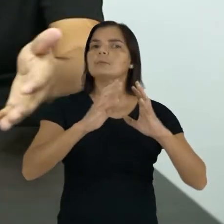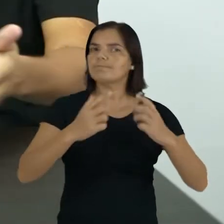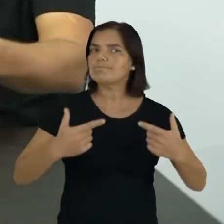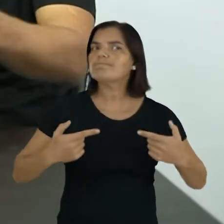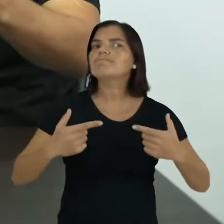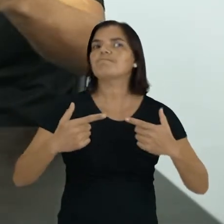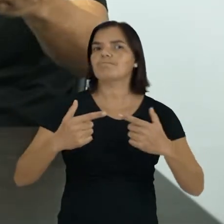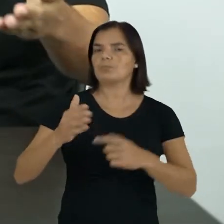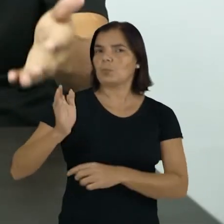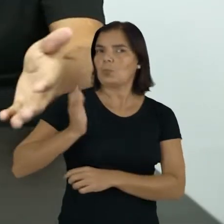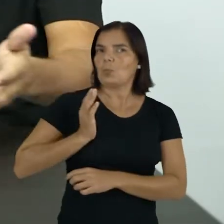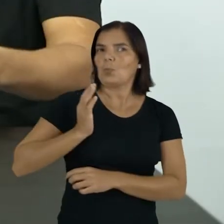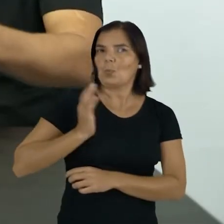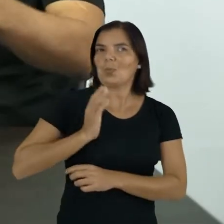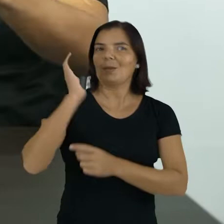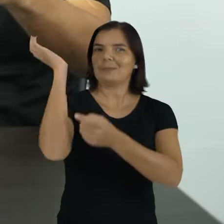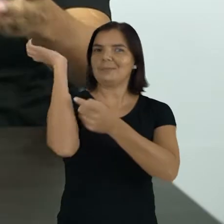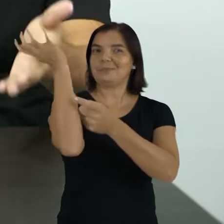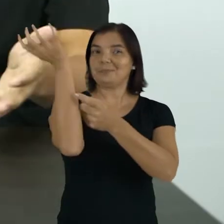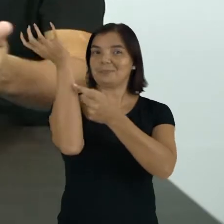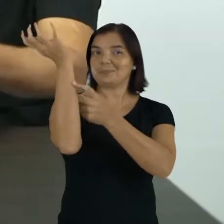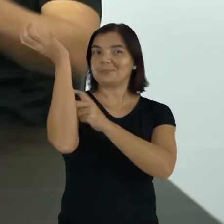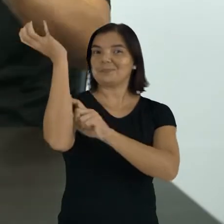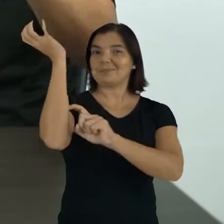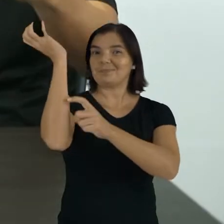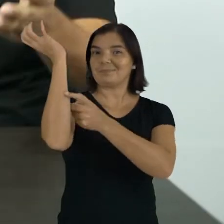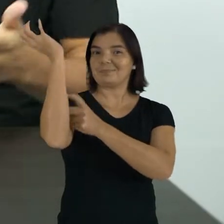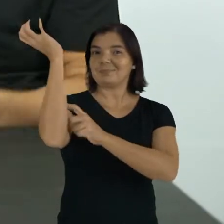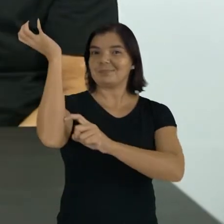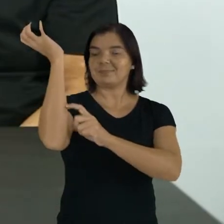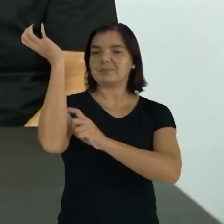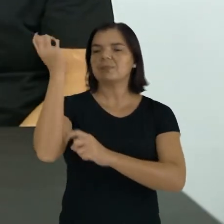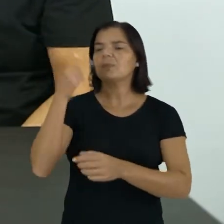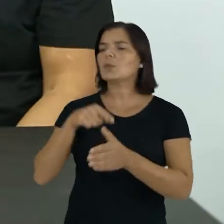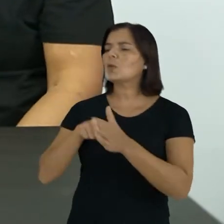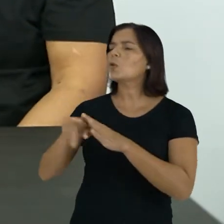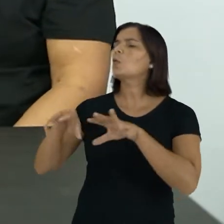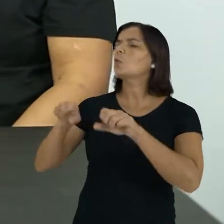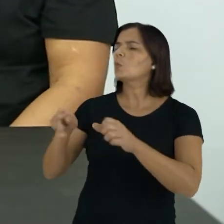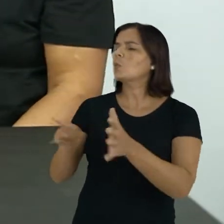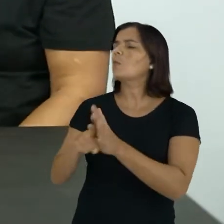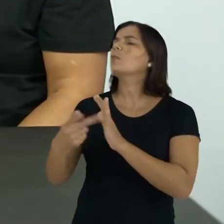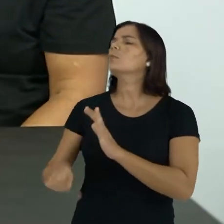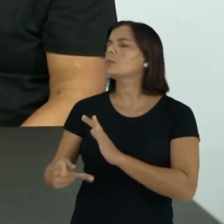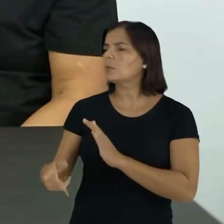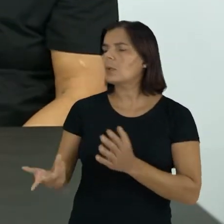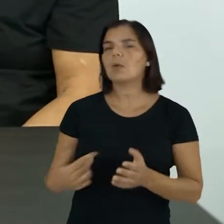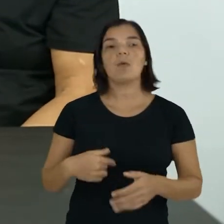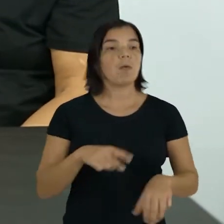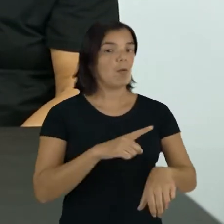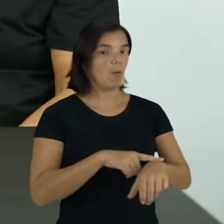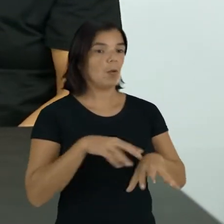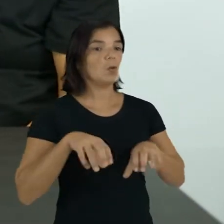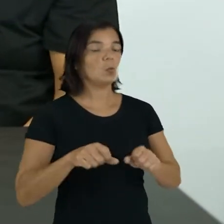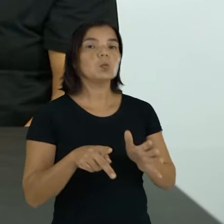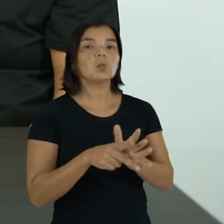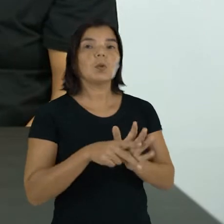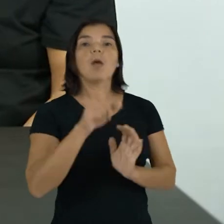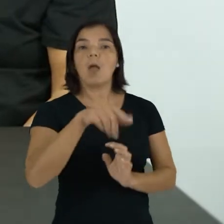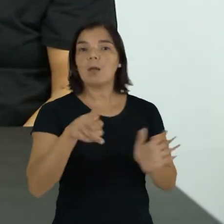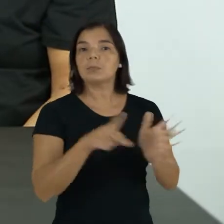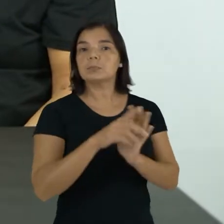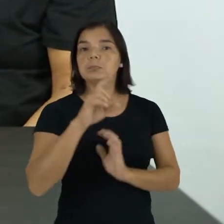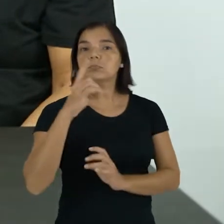extremamente rico no látex, né? Na borracha. E o território era de quem, de fato, nesse momento? Nesse momento o território era